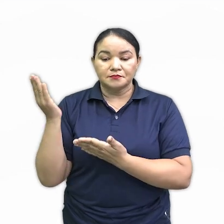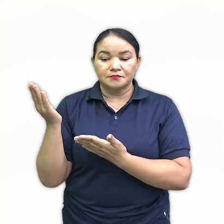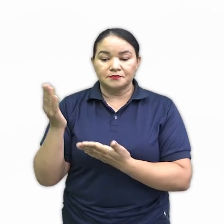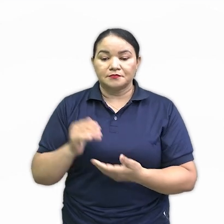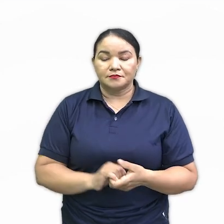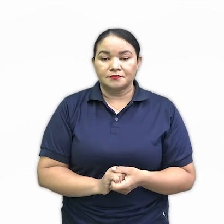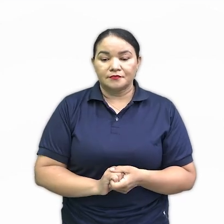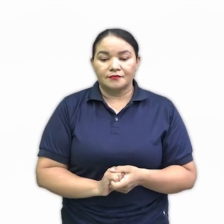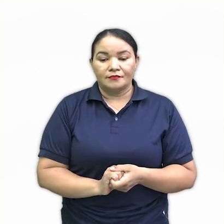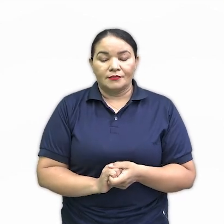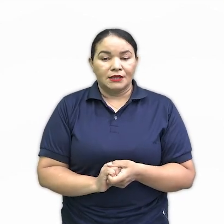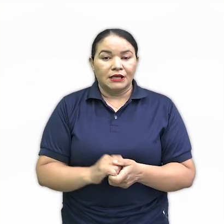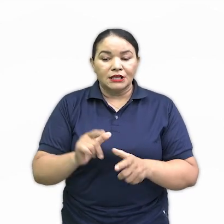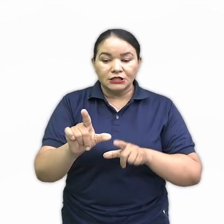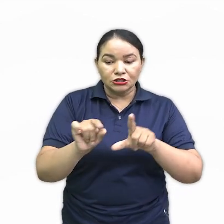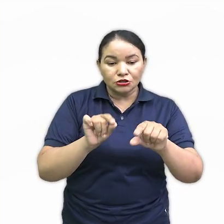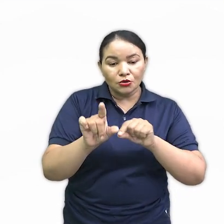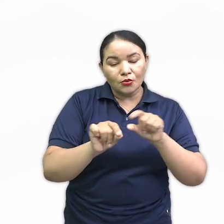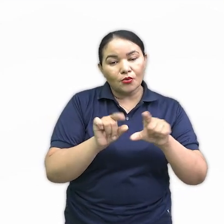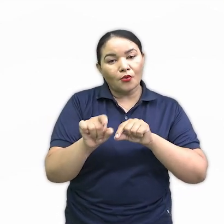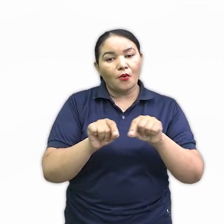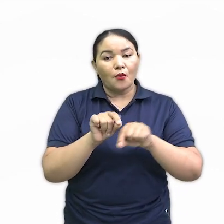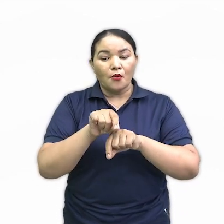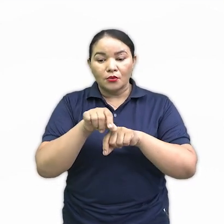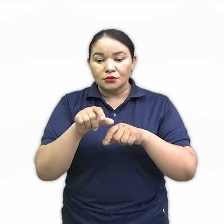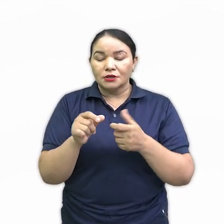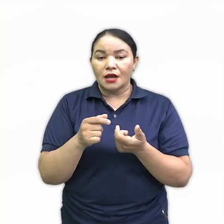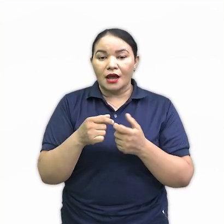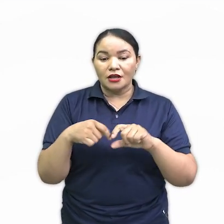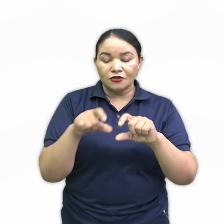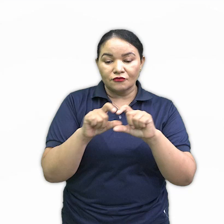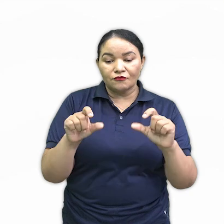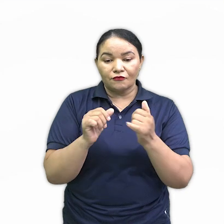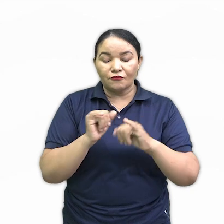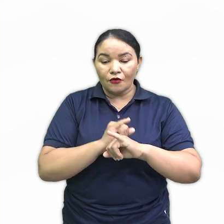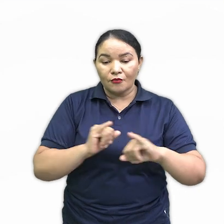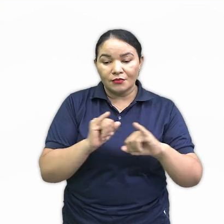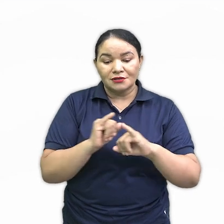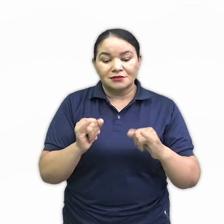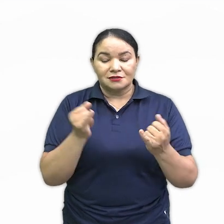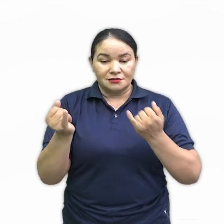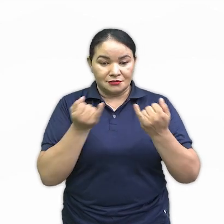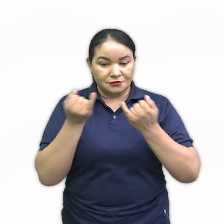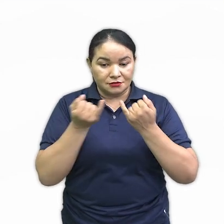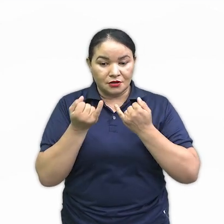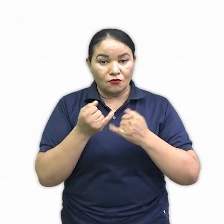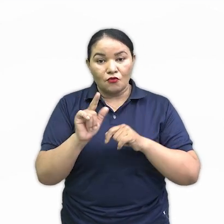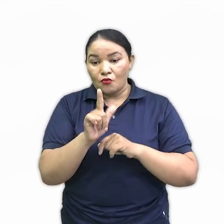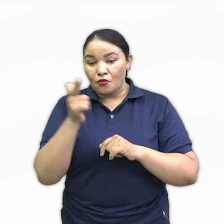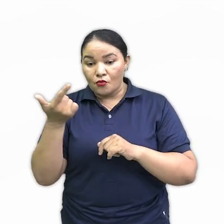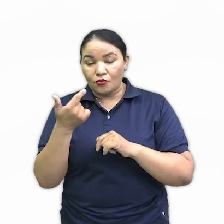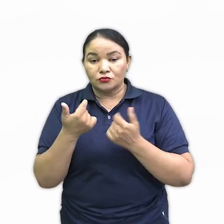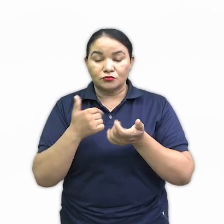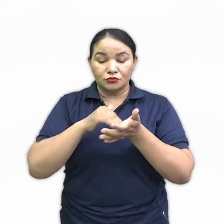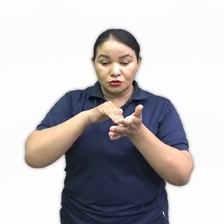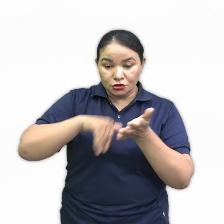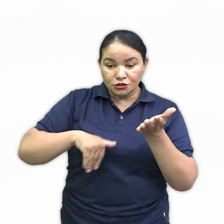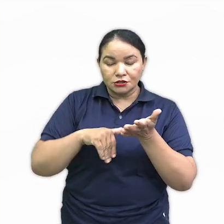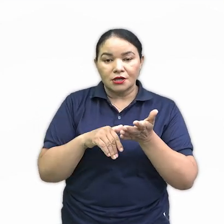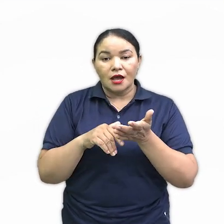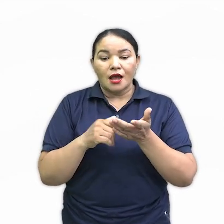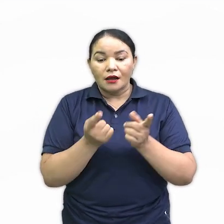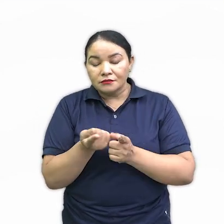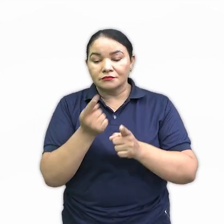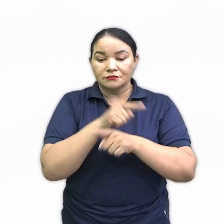eles escolhem os fatos que eles querem mostrar, omitem alguns outros, né, para que assim eles